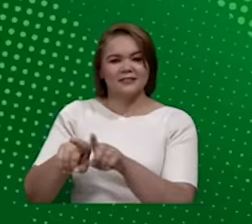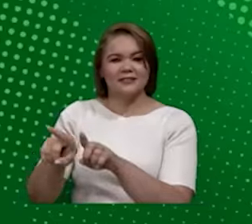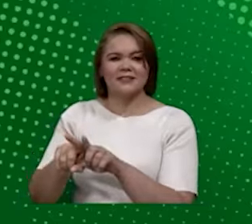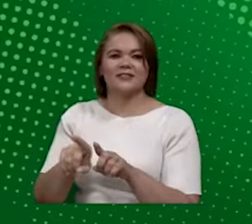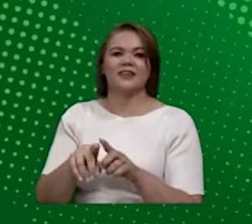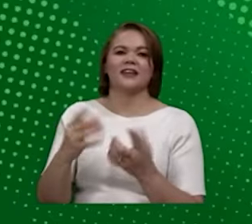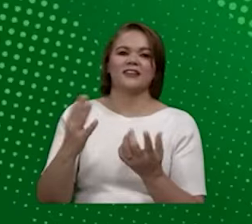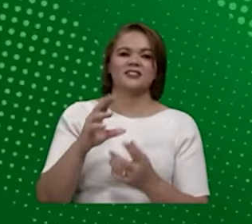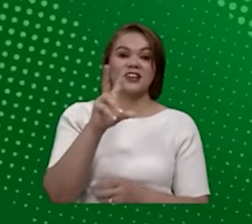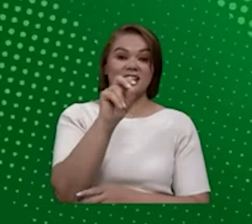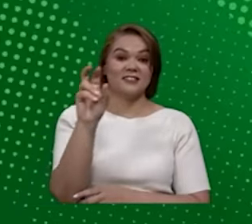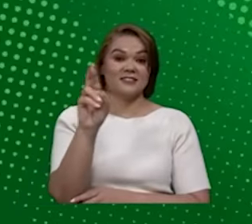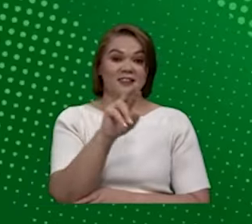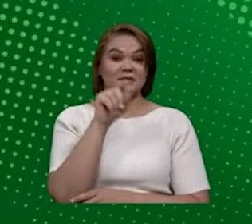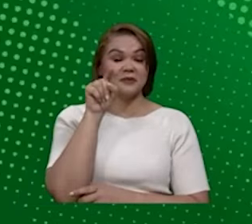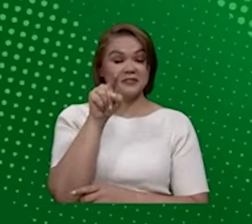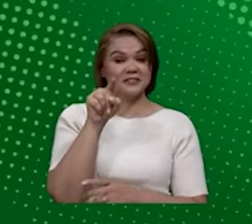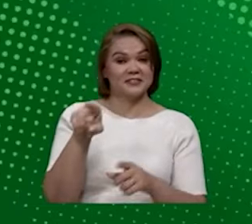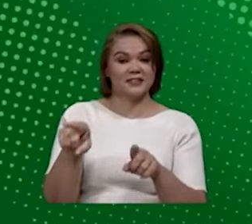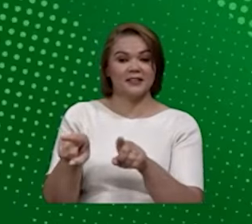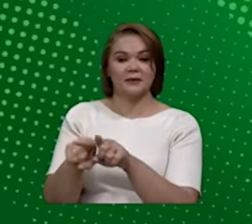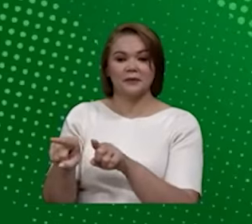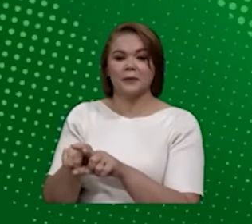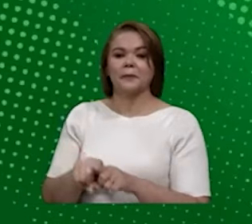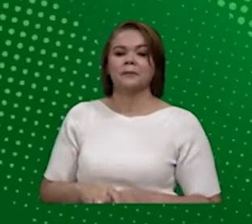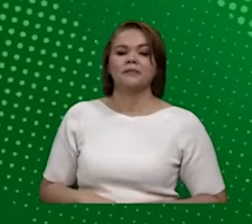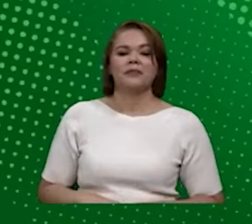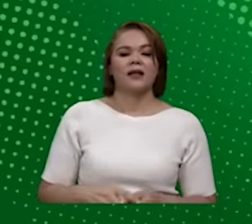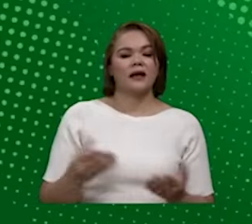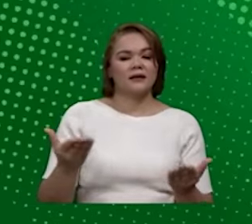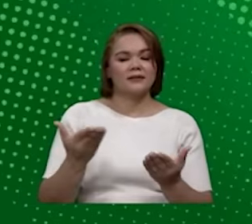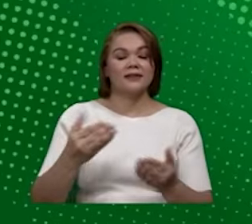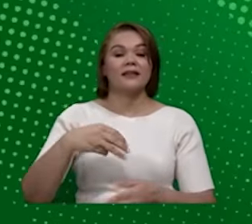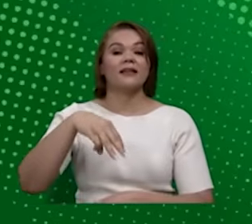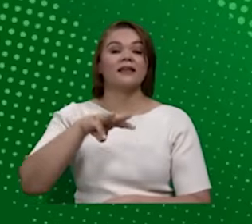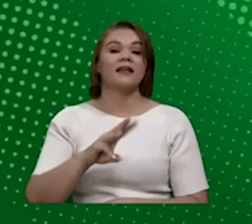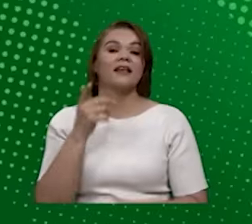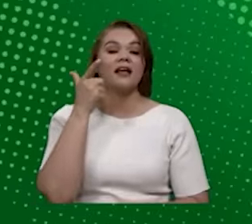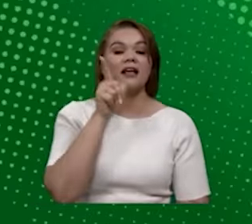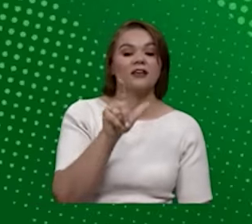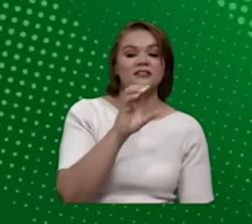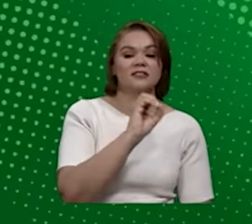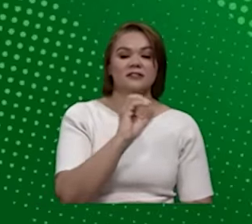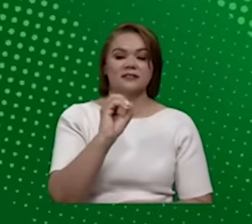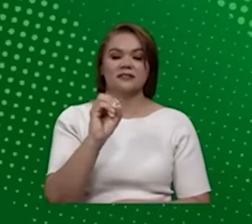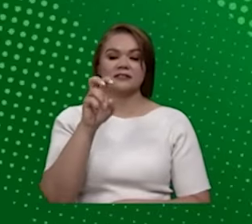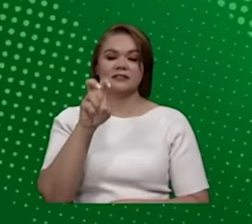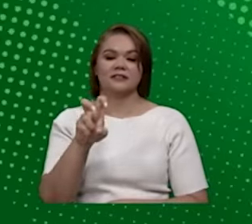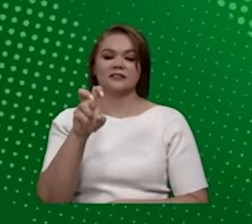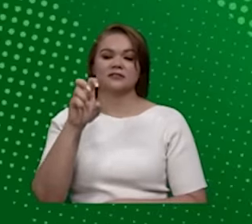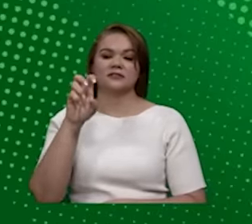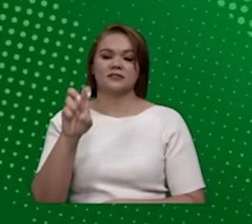você, queridão. E quem será que vai levar agora? Ó, tá girando, girando, girando,